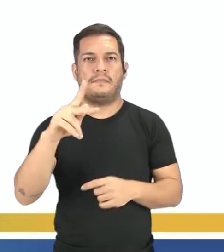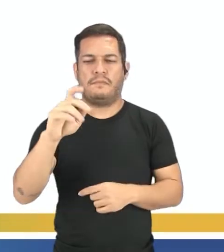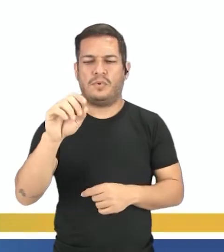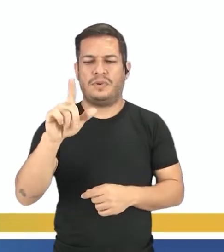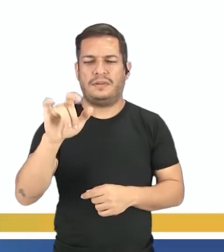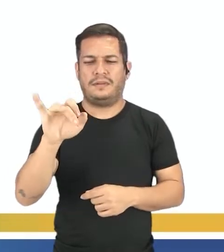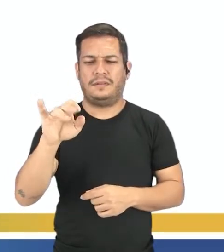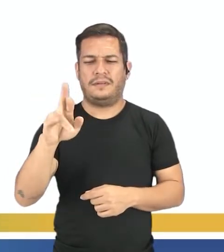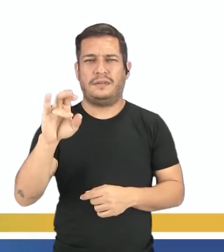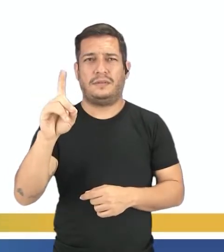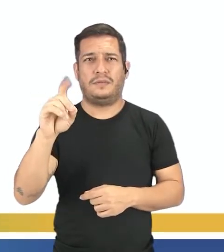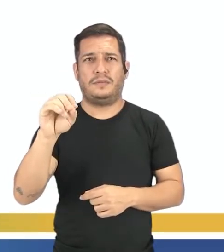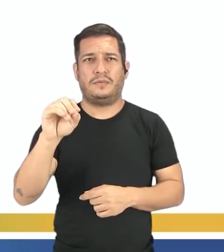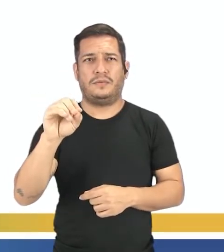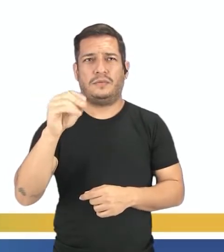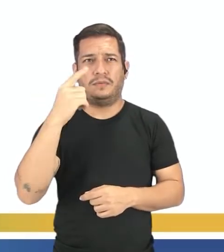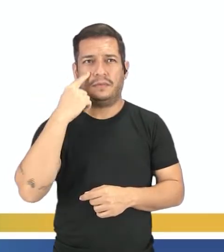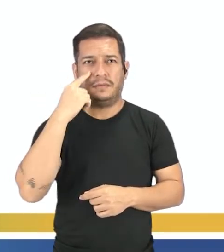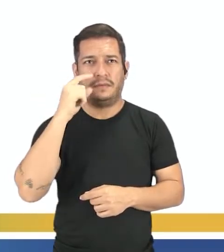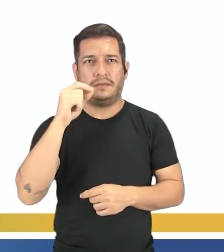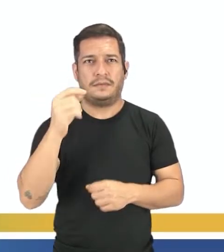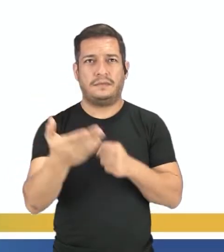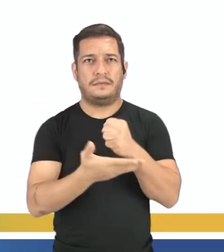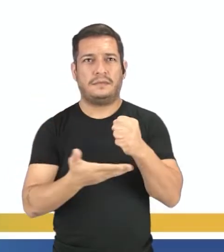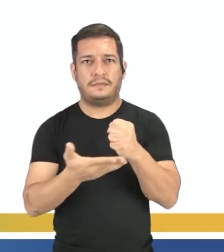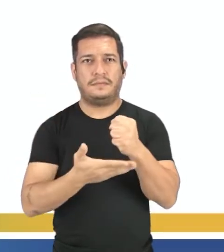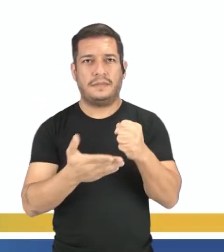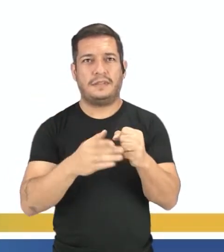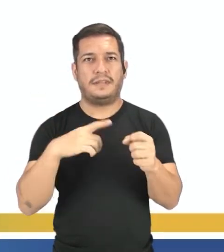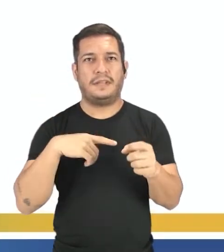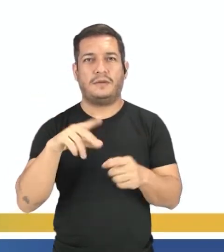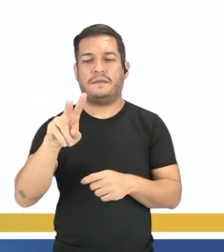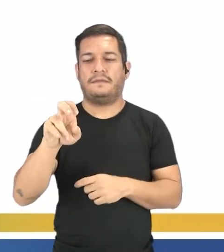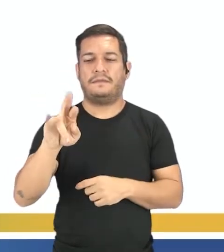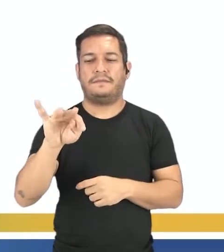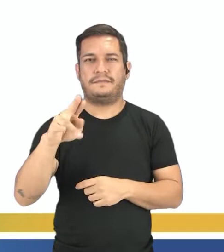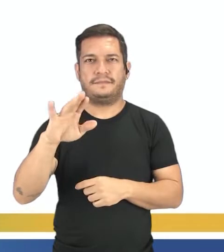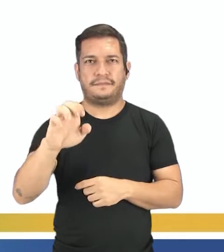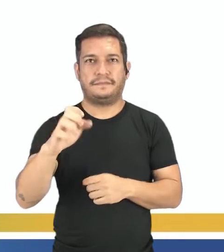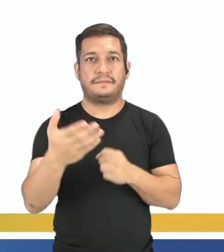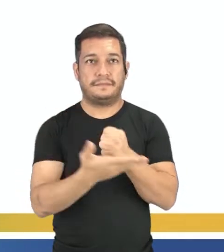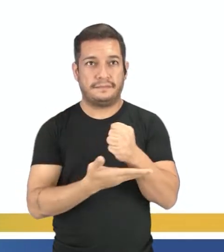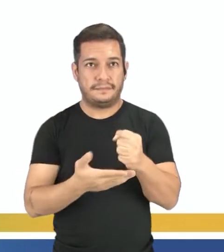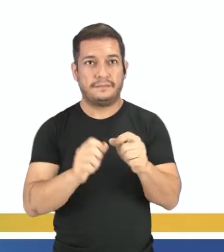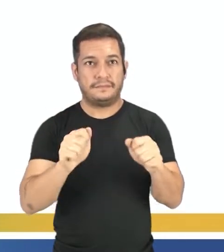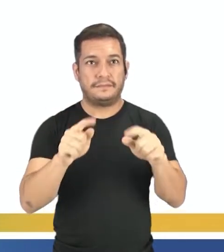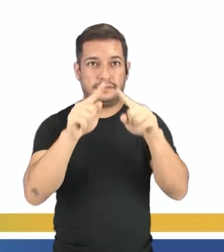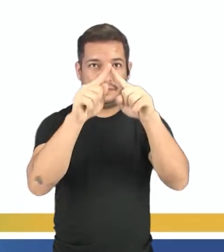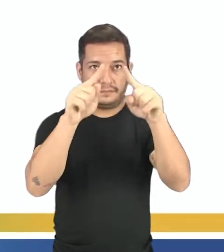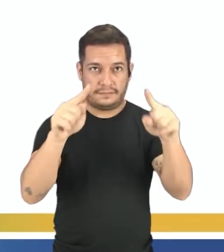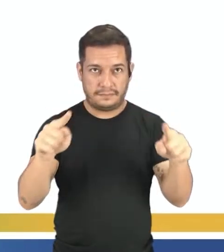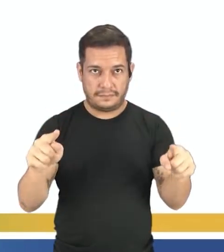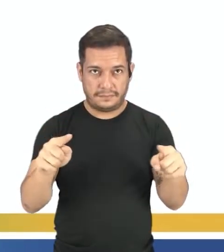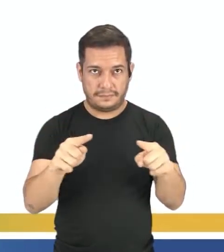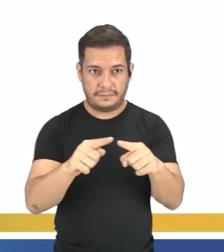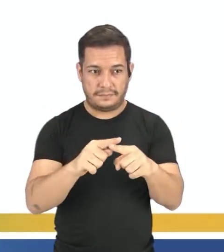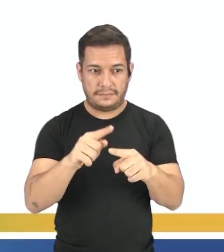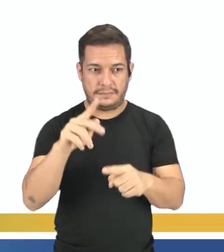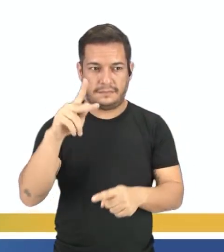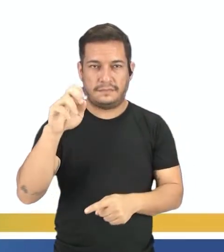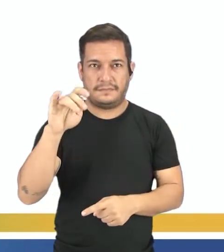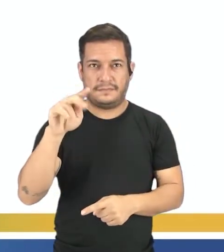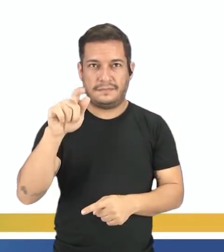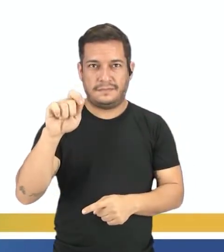Cone. Cone é um sólido geométrico que faz parte dos estudos da geometria espacial. Ele possui uma